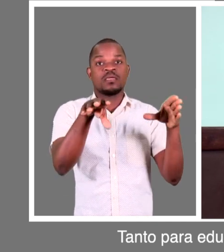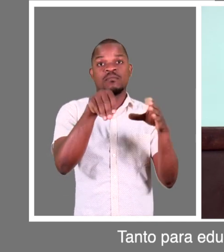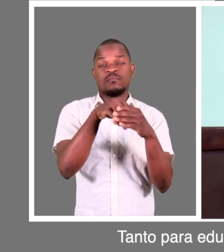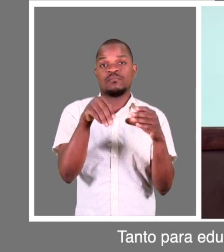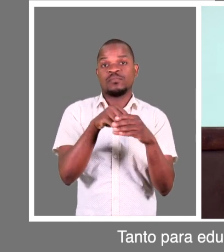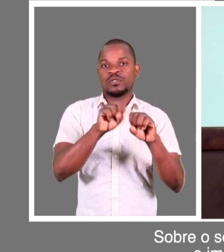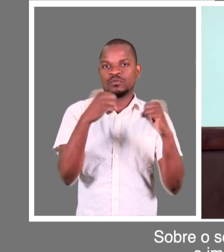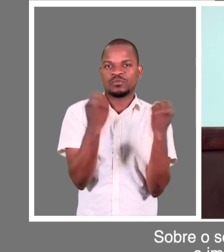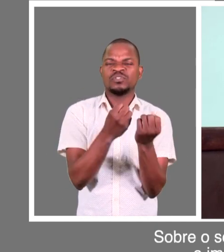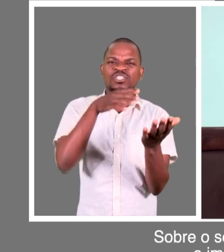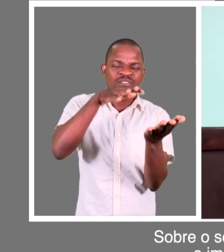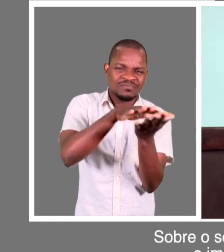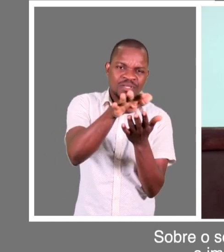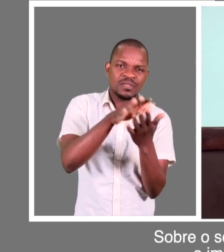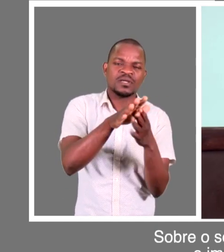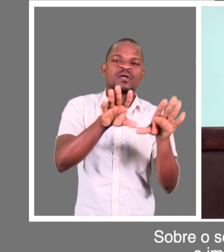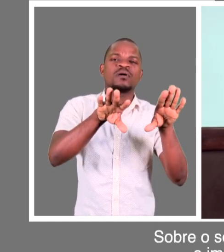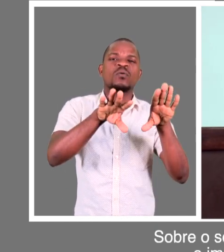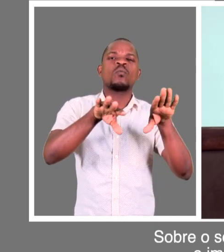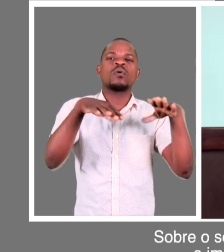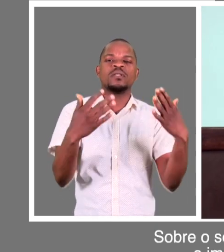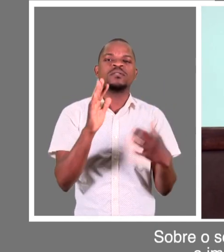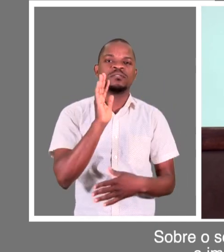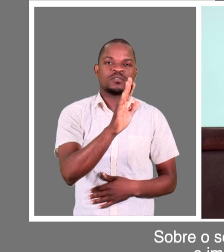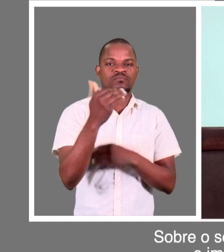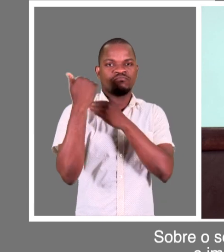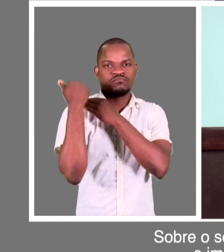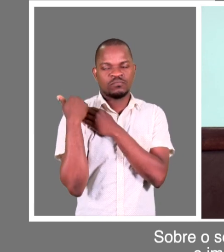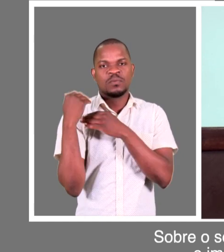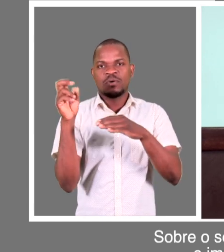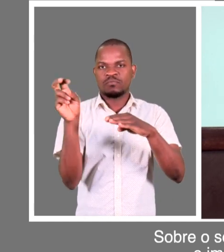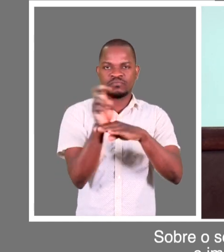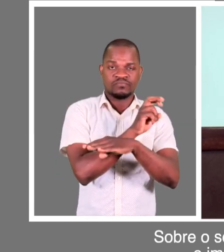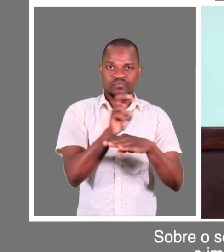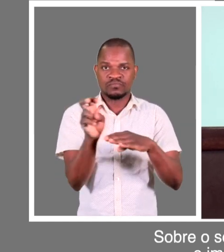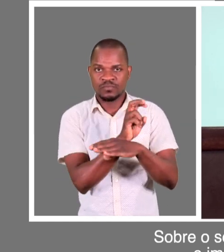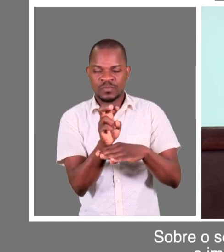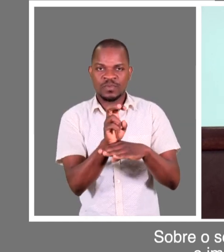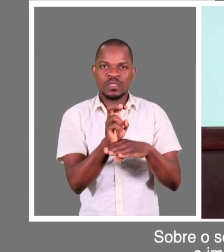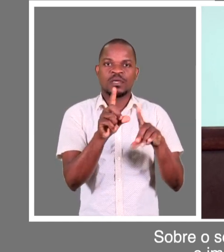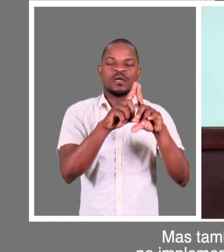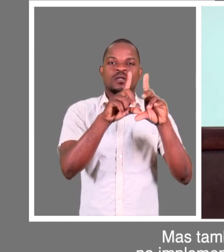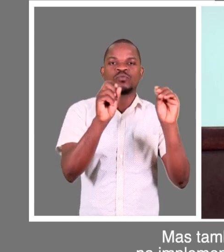suas associações sobre o seu papel no contexto da monitoria e implementação